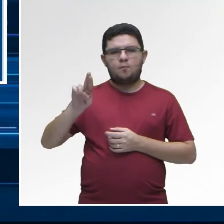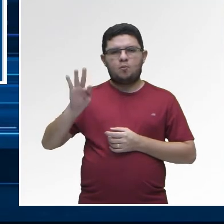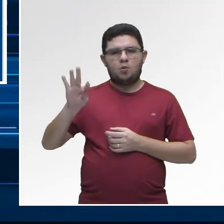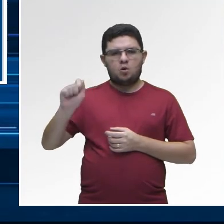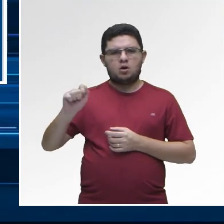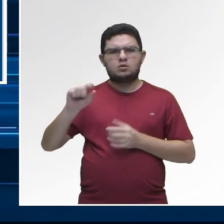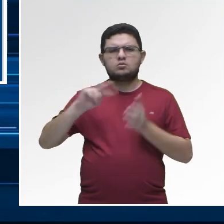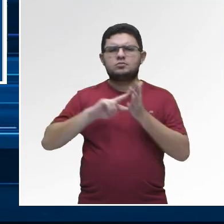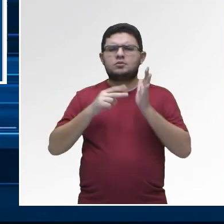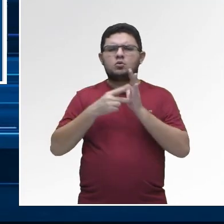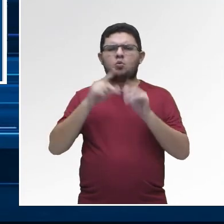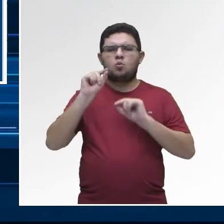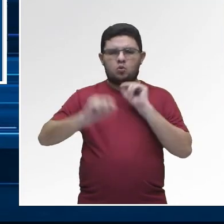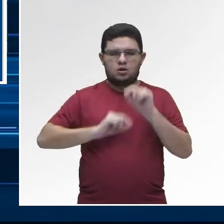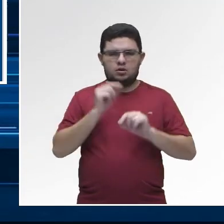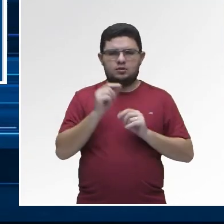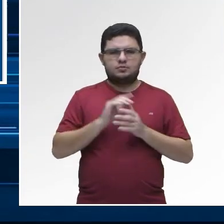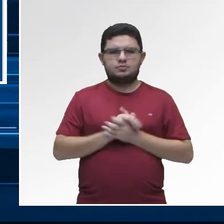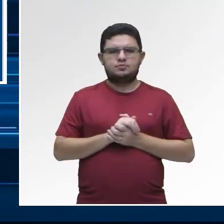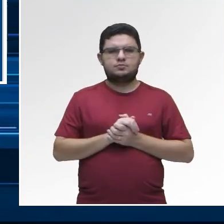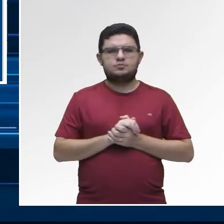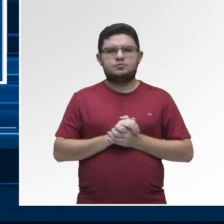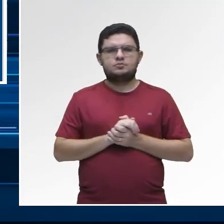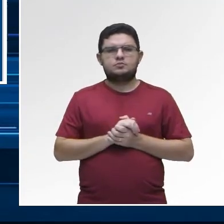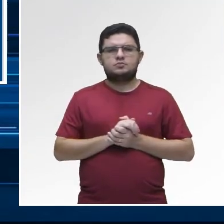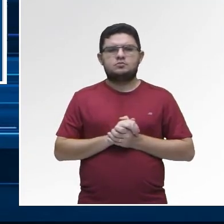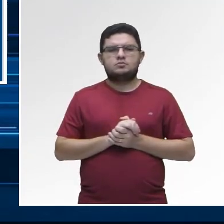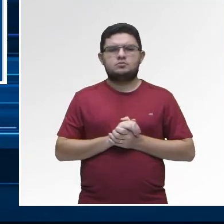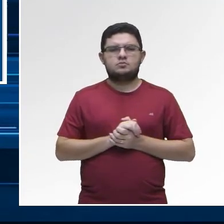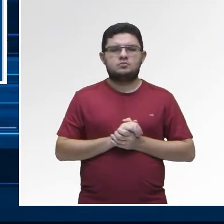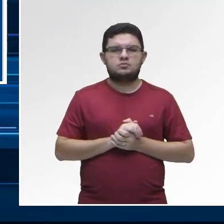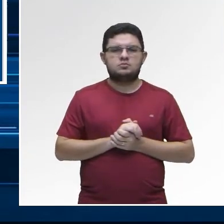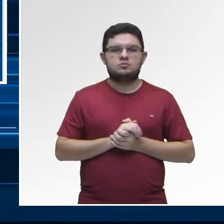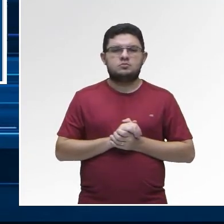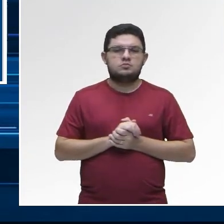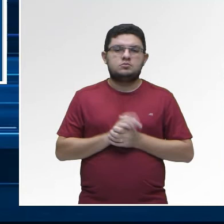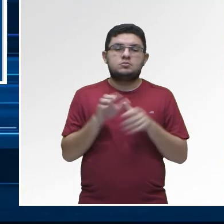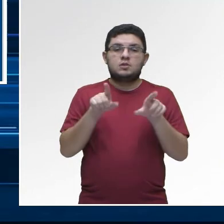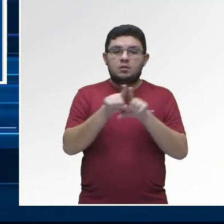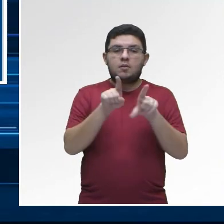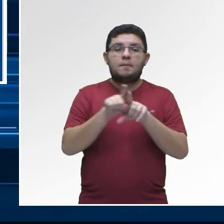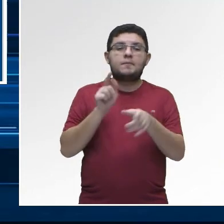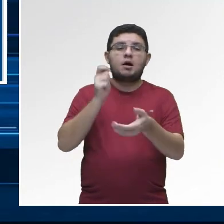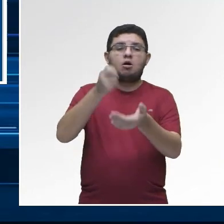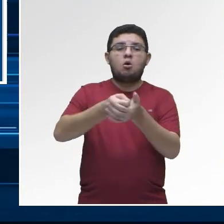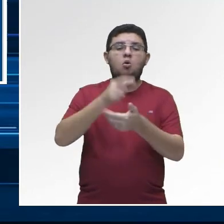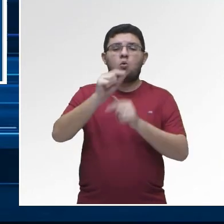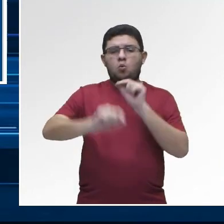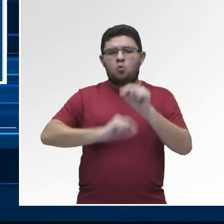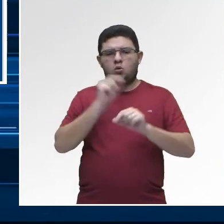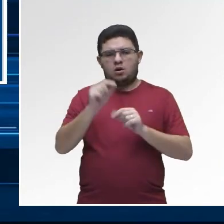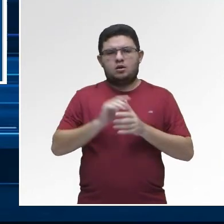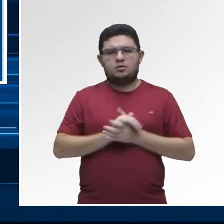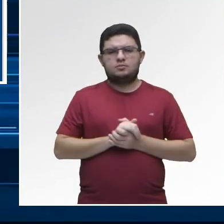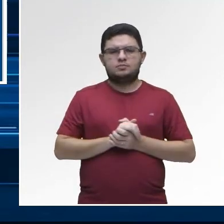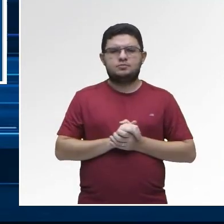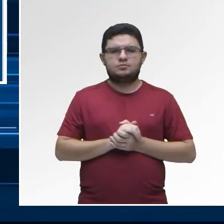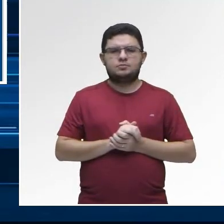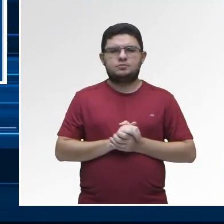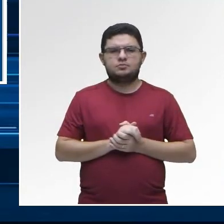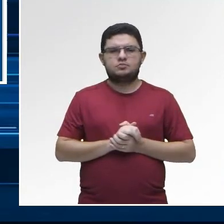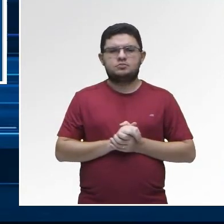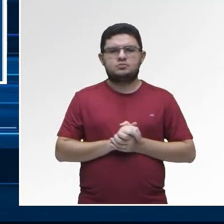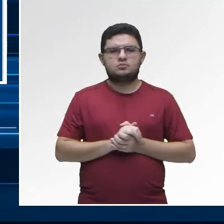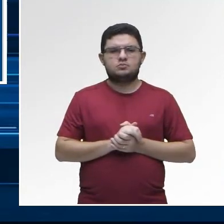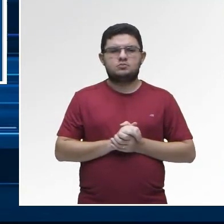aí. Pagamento pela transferência do uso de terras de um servo, né? De um